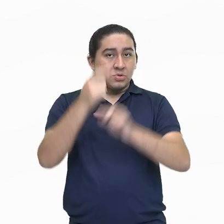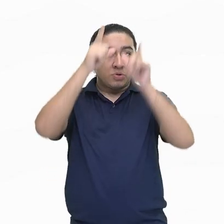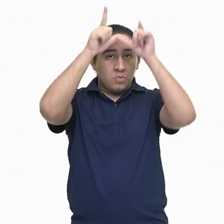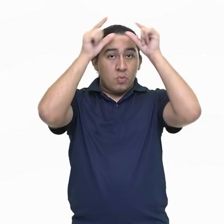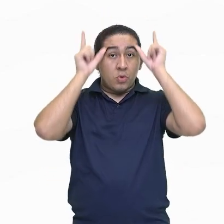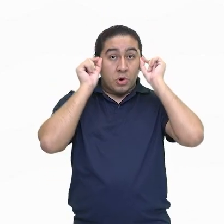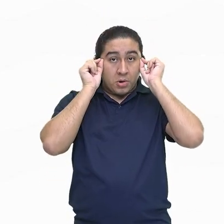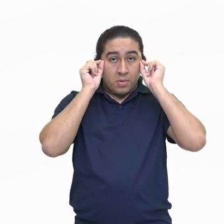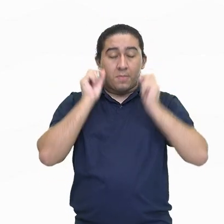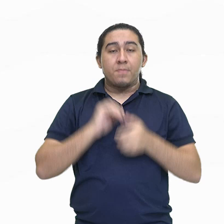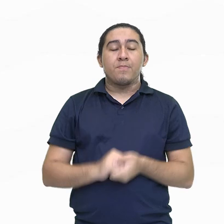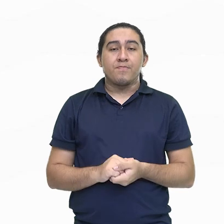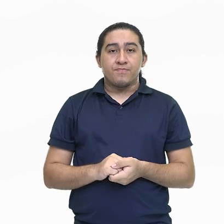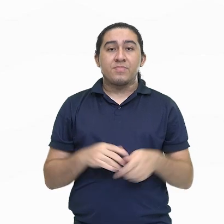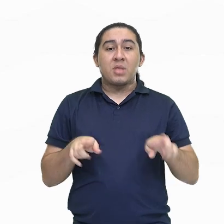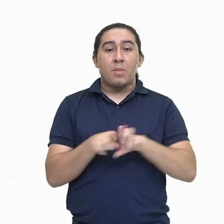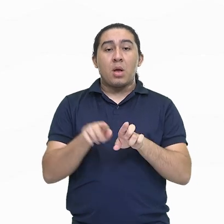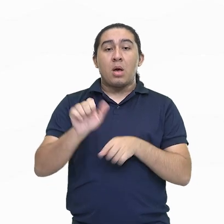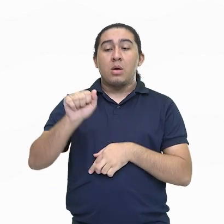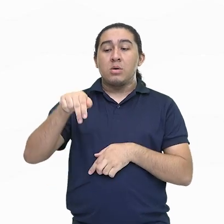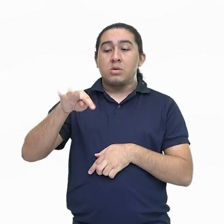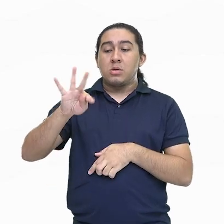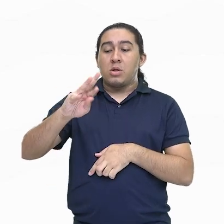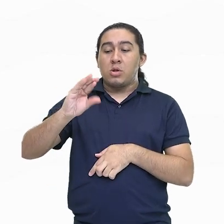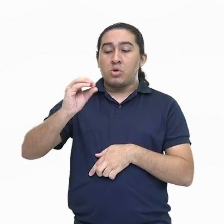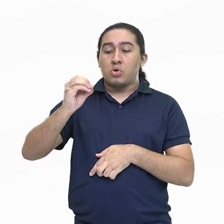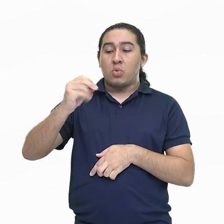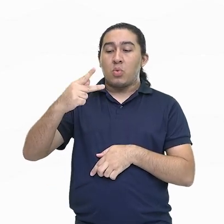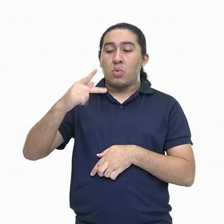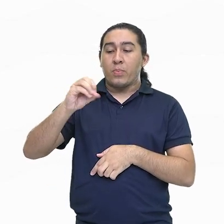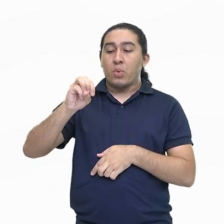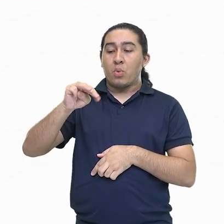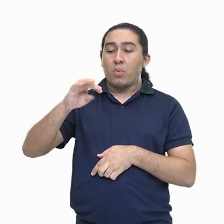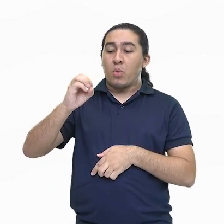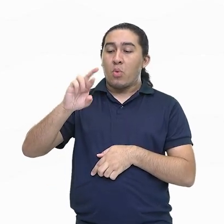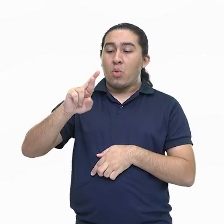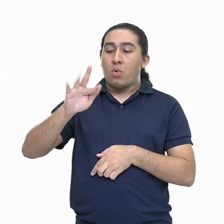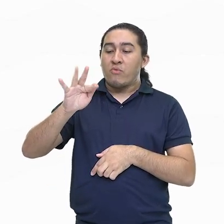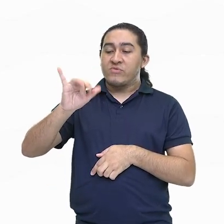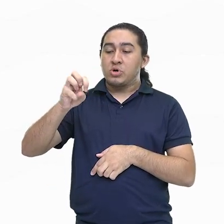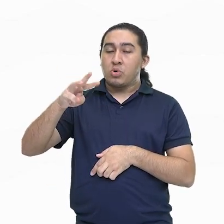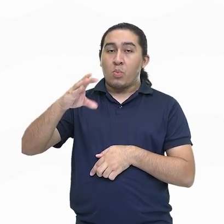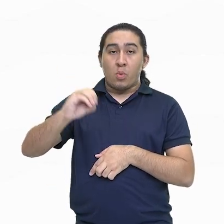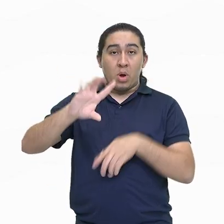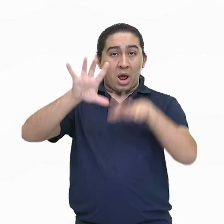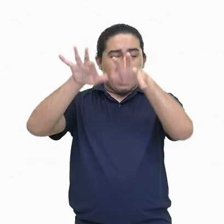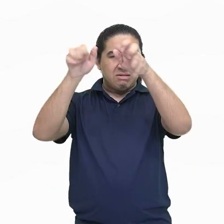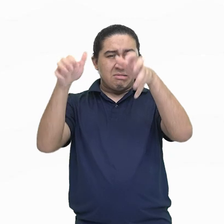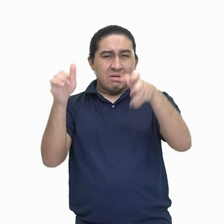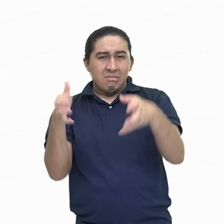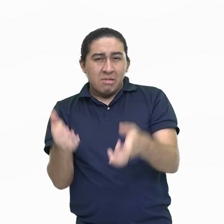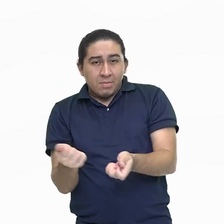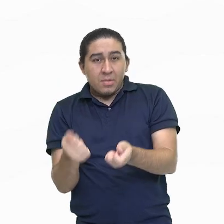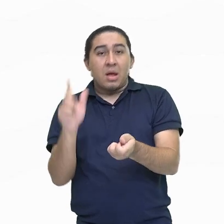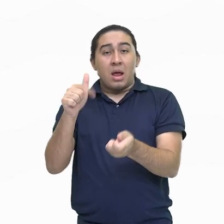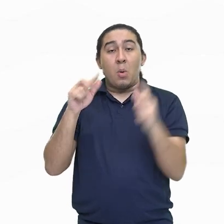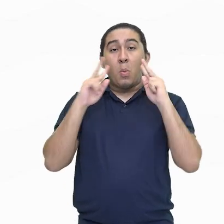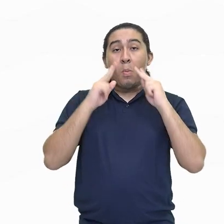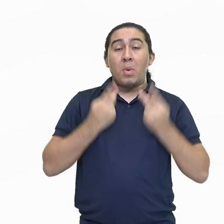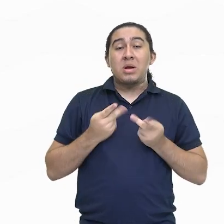O antropomorfismo, que são esculturas em formas humanas, retrata as veias, os nervos